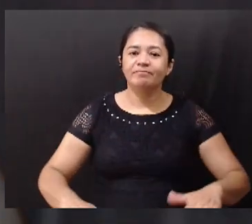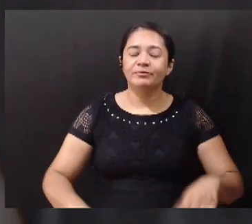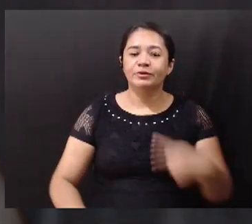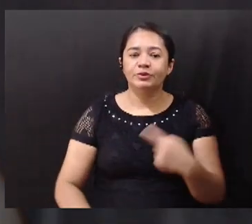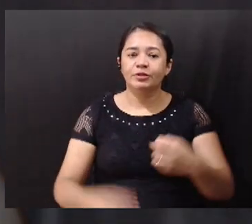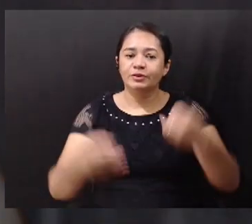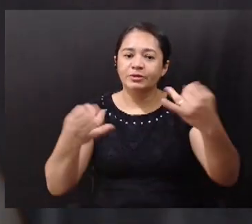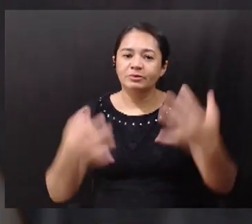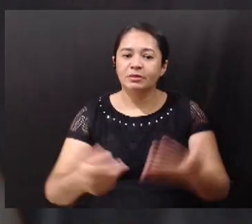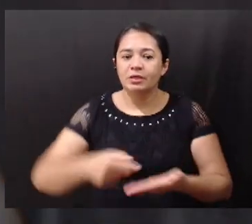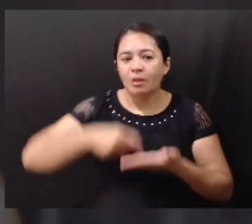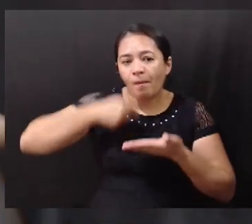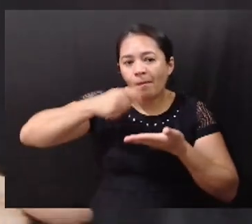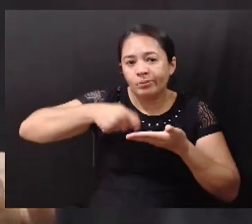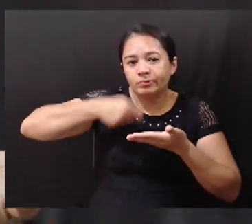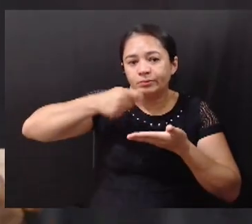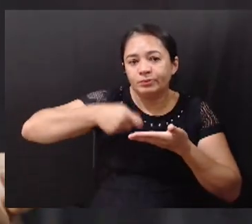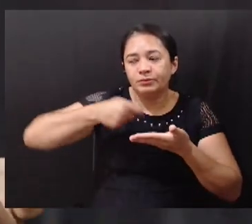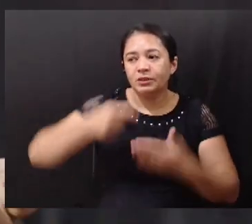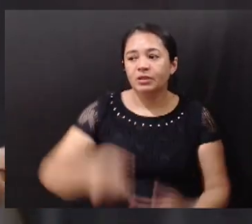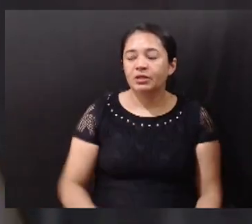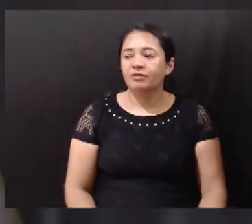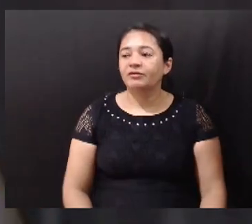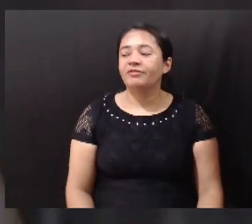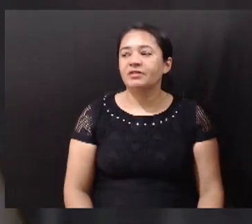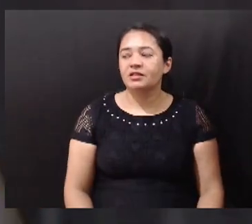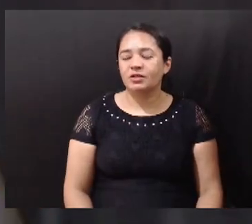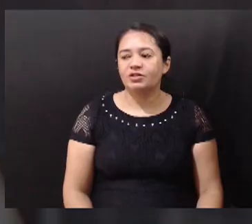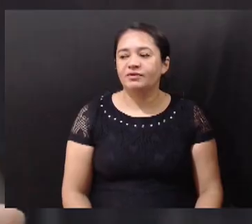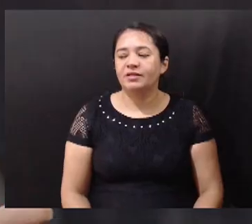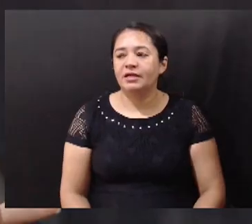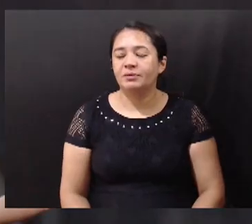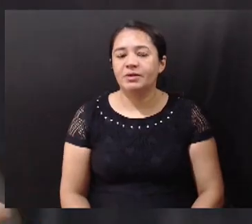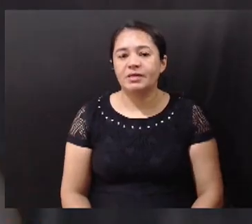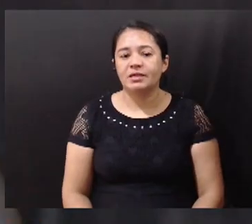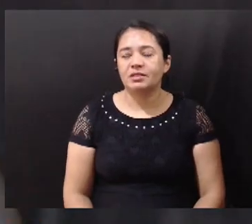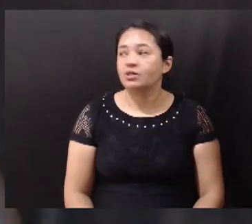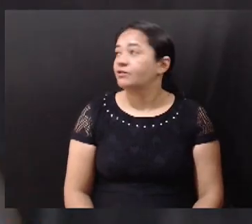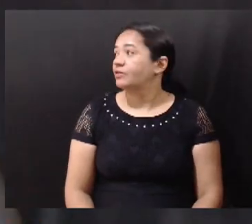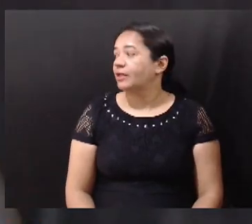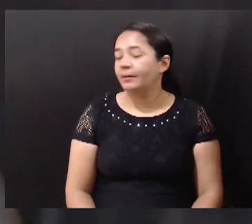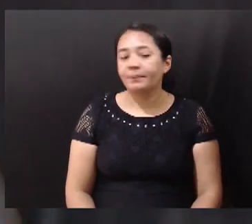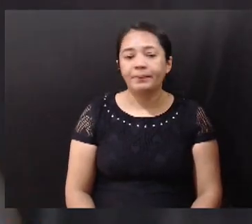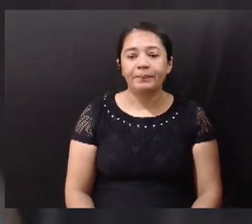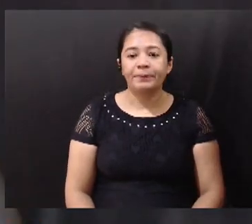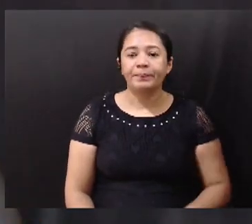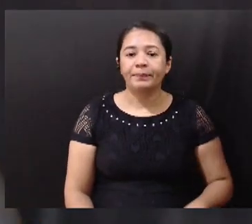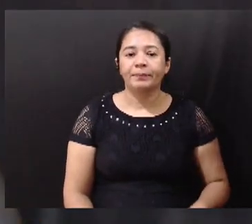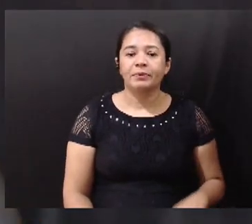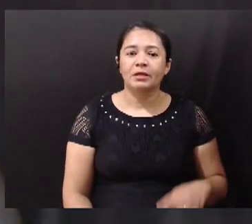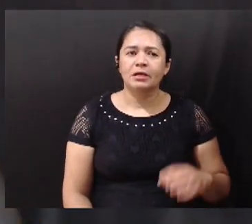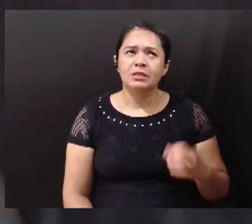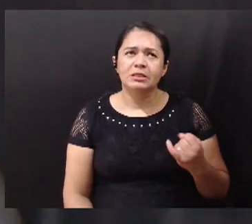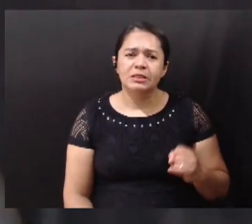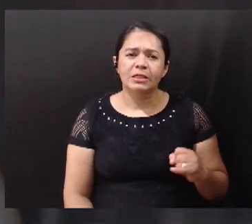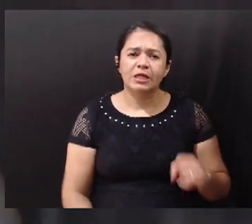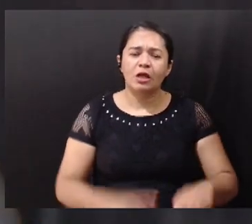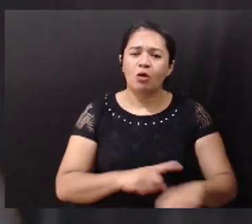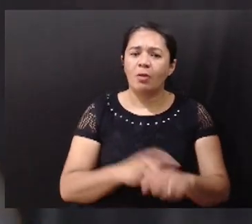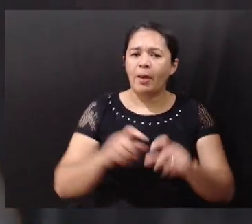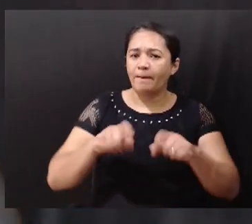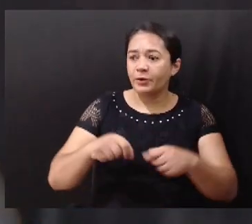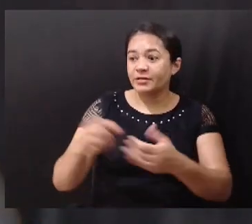refeição, a criança vai precisar continuar comendo, o almoço precisa continuar sendo feito. Será que em algum momento dá para trazer essa criança